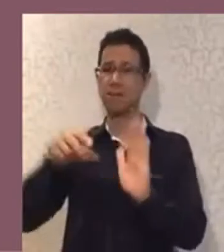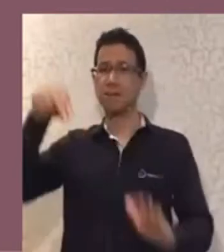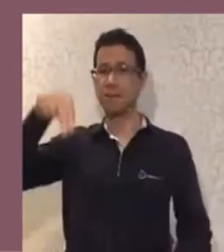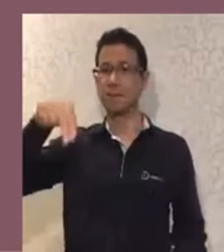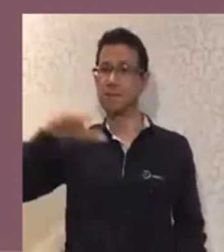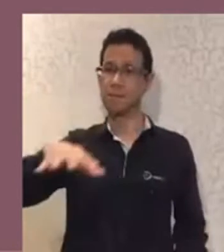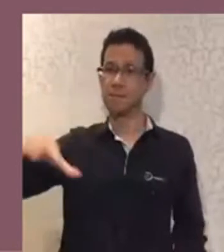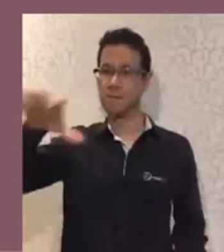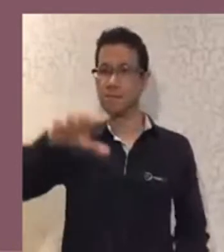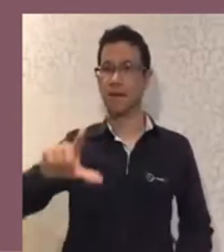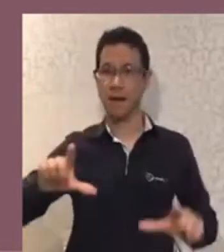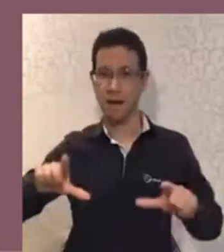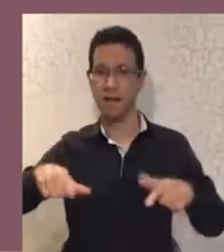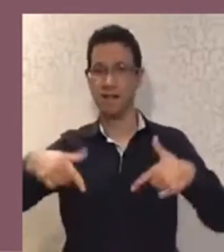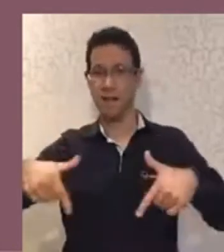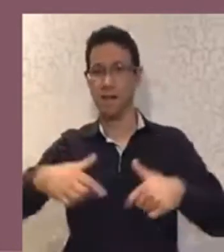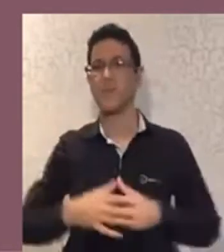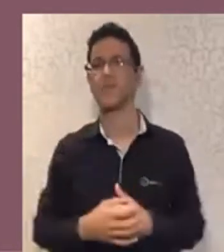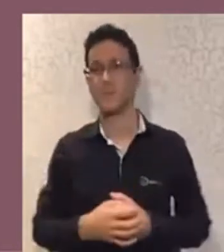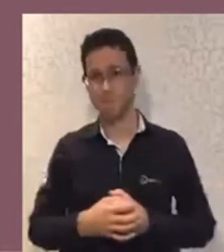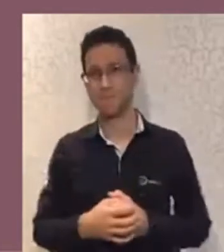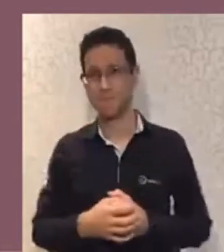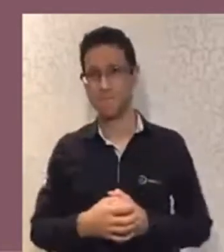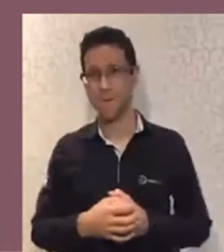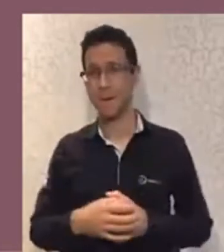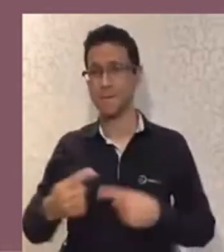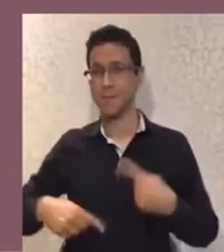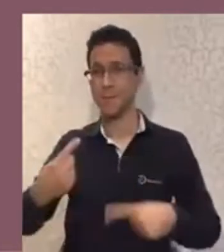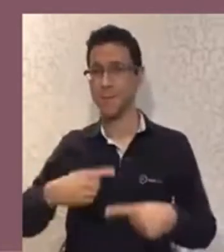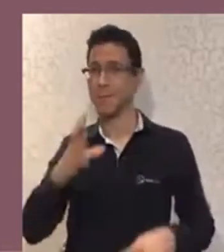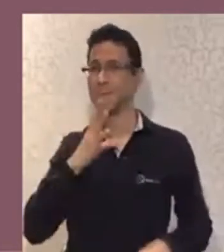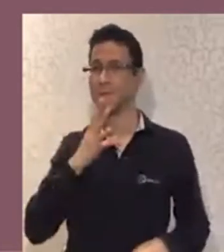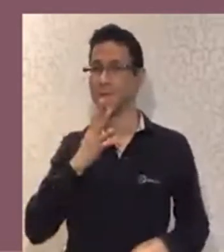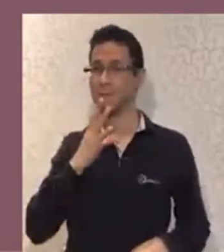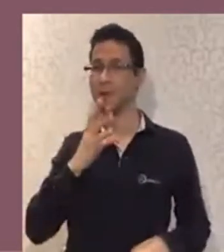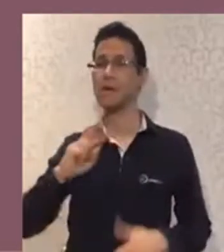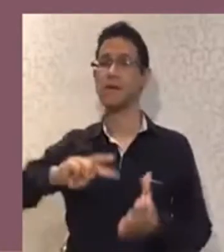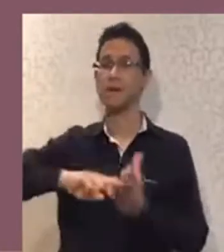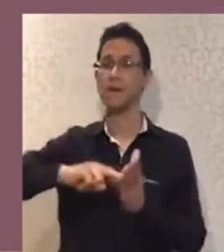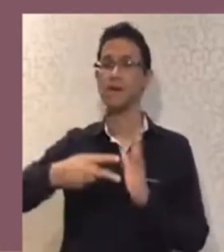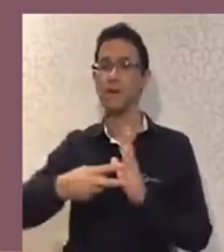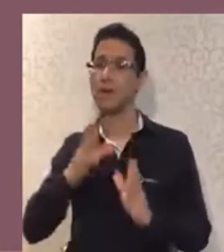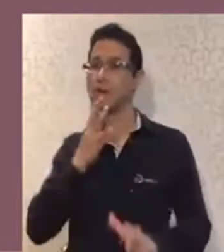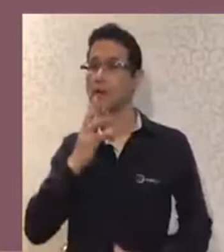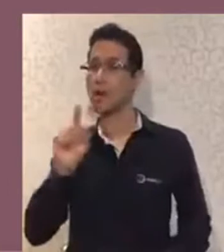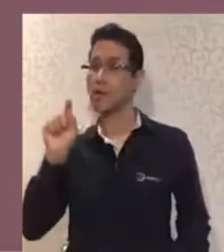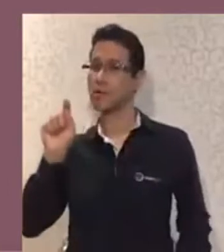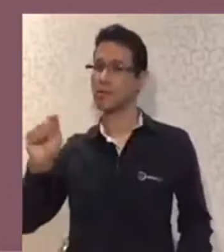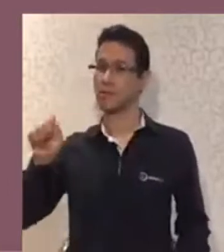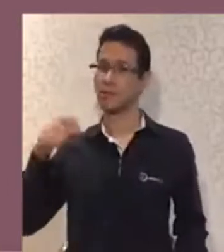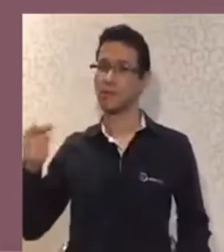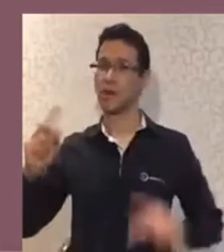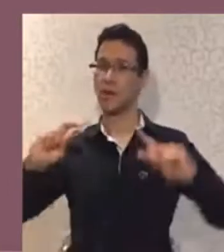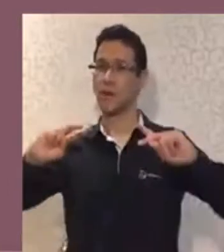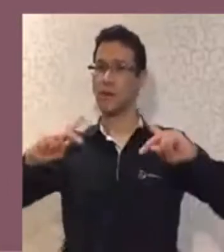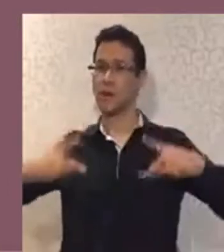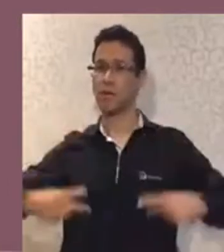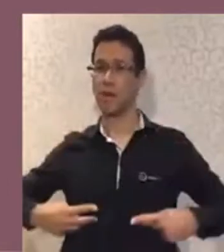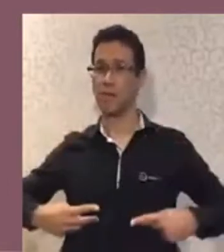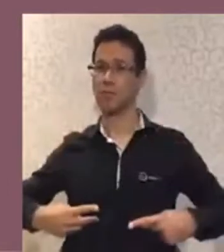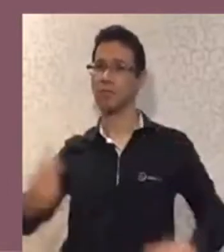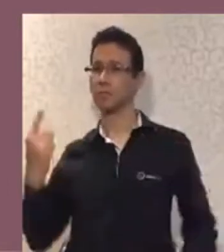Uma política de reconhecimento quer dizer, eu reconheço a humanidade do outro na sua particularidade